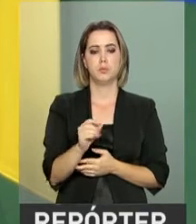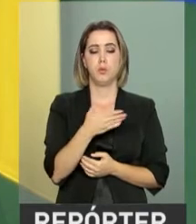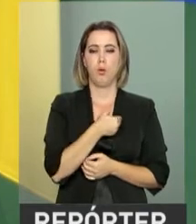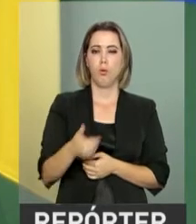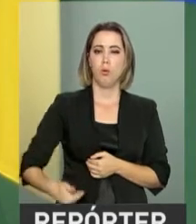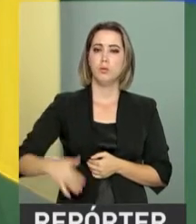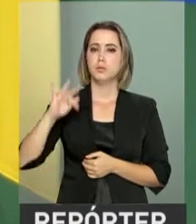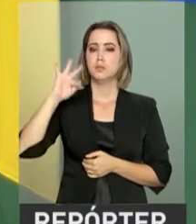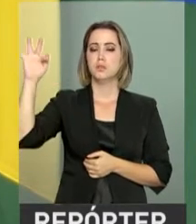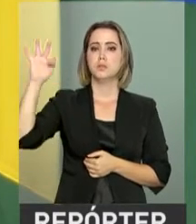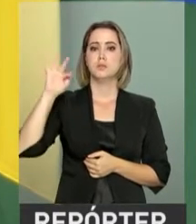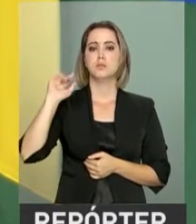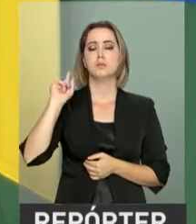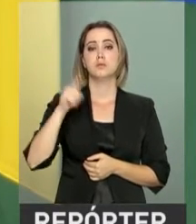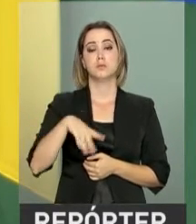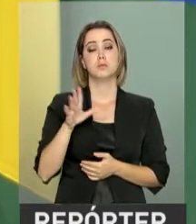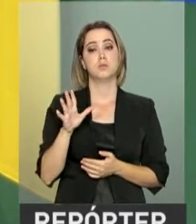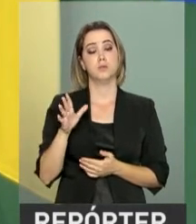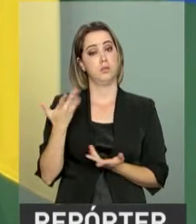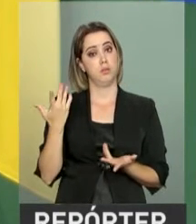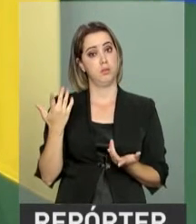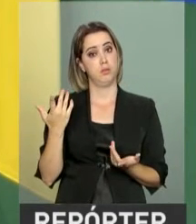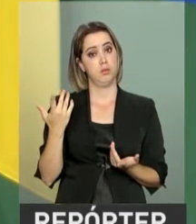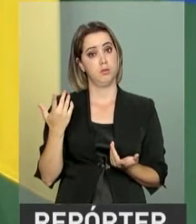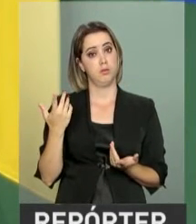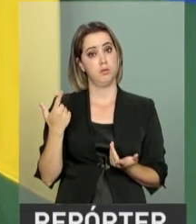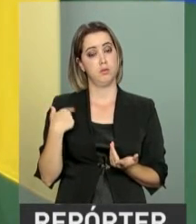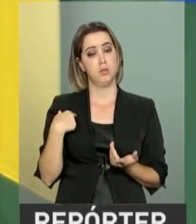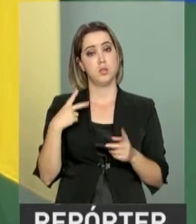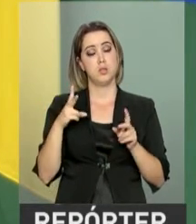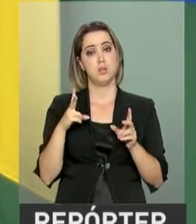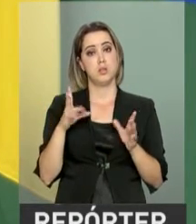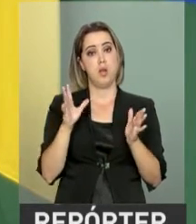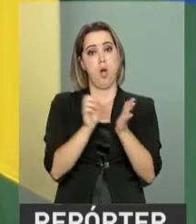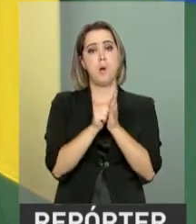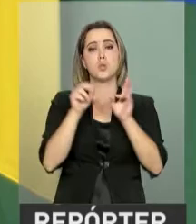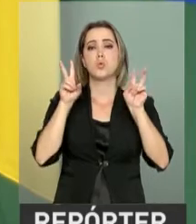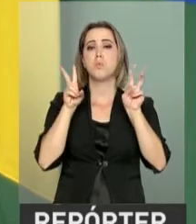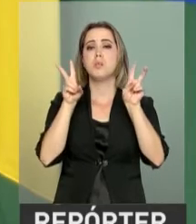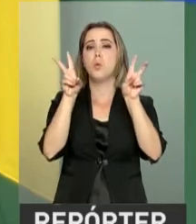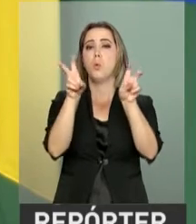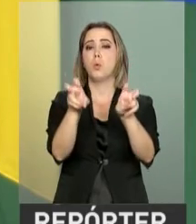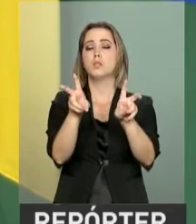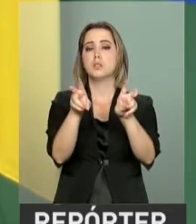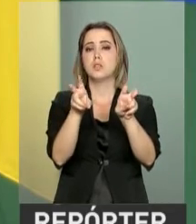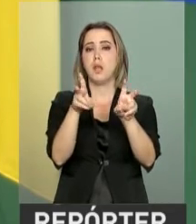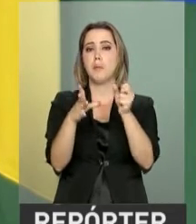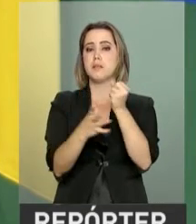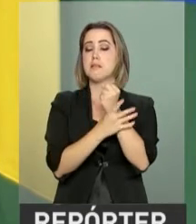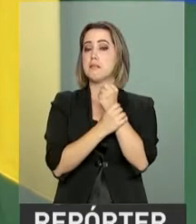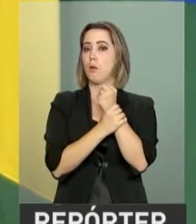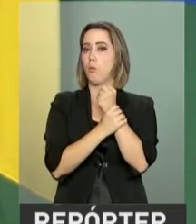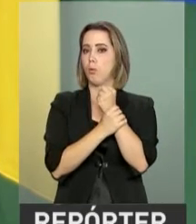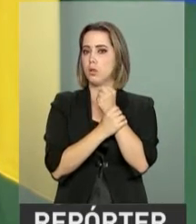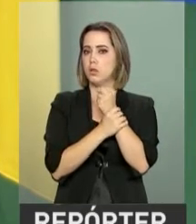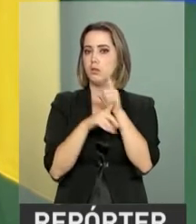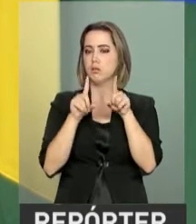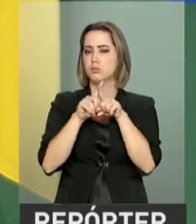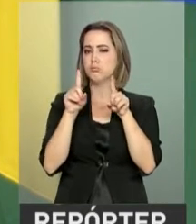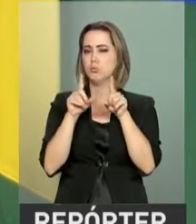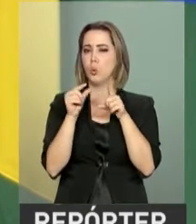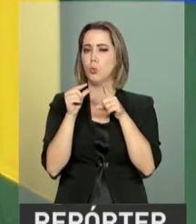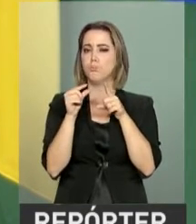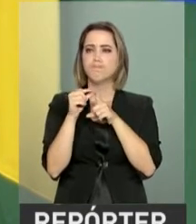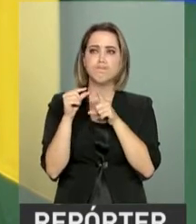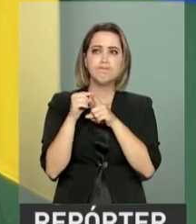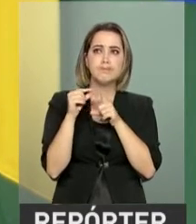Federal resolveu assumir o tema que eu não chamaria exatamente de segurança pública, mas eu chamaria,